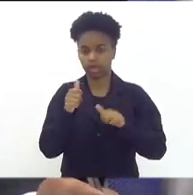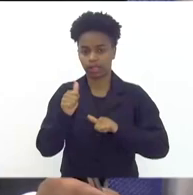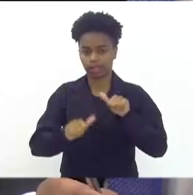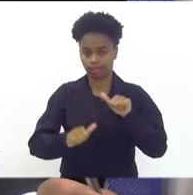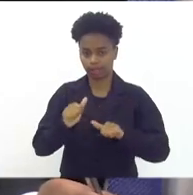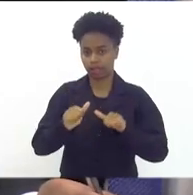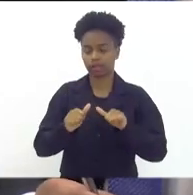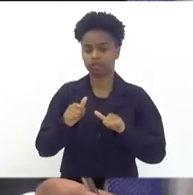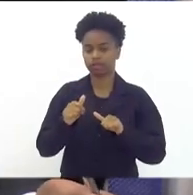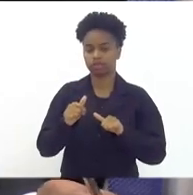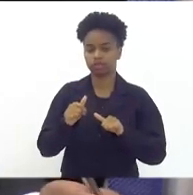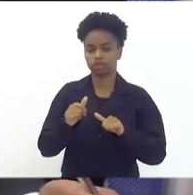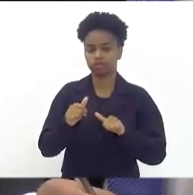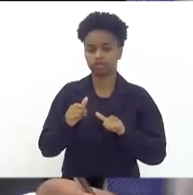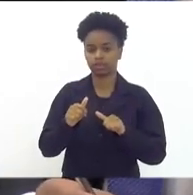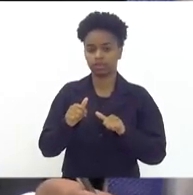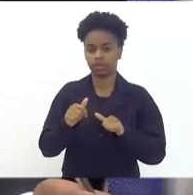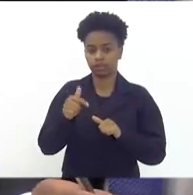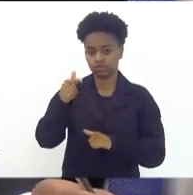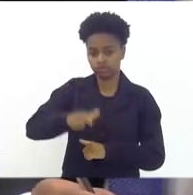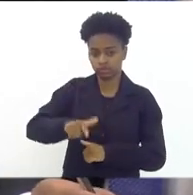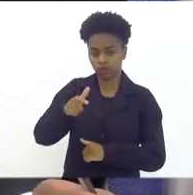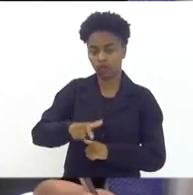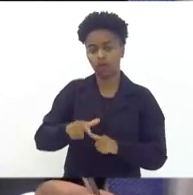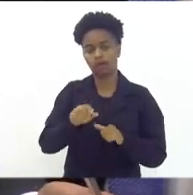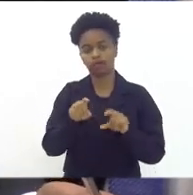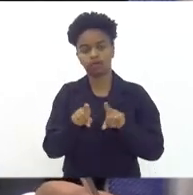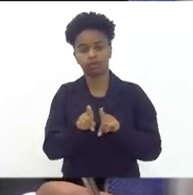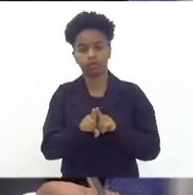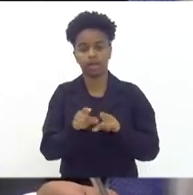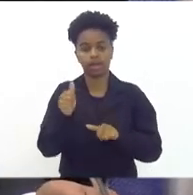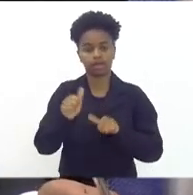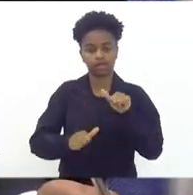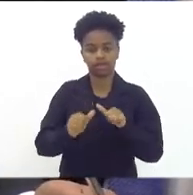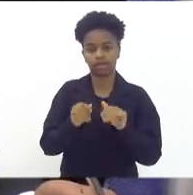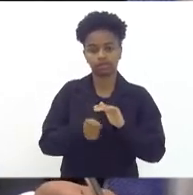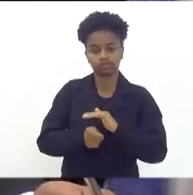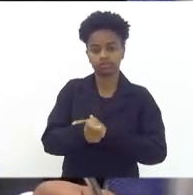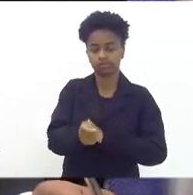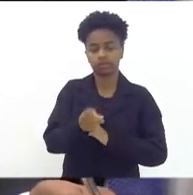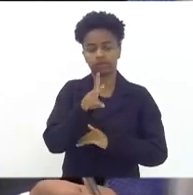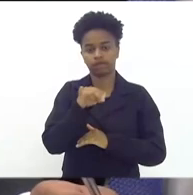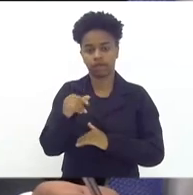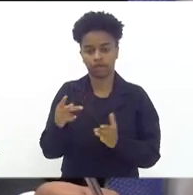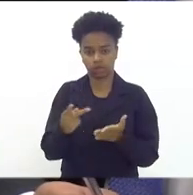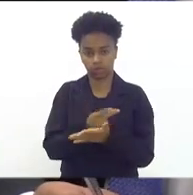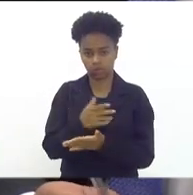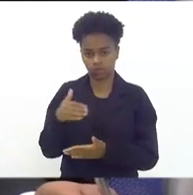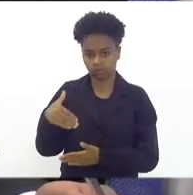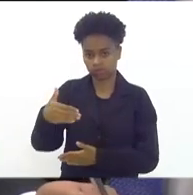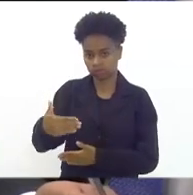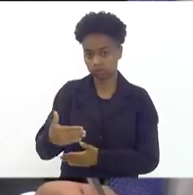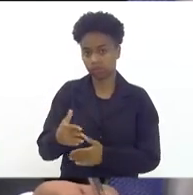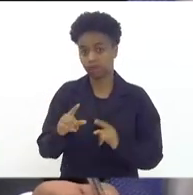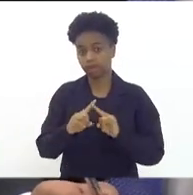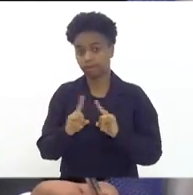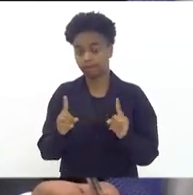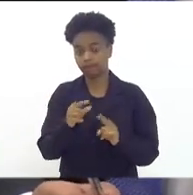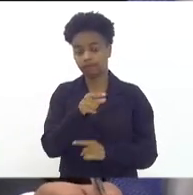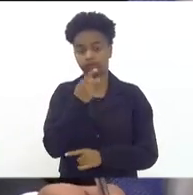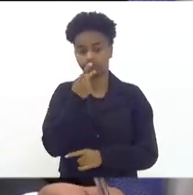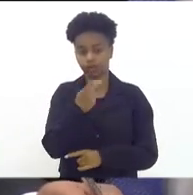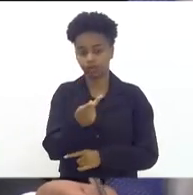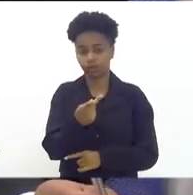processos revisão com penal enfim revisão dos investimentos a serem empregados é ponderando que muito